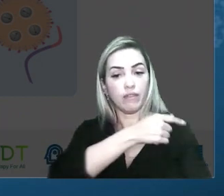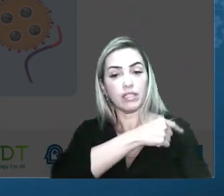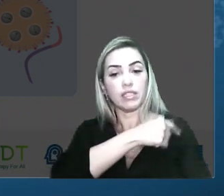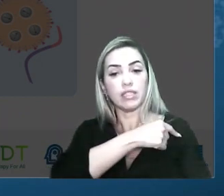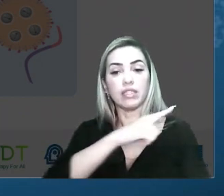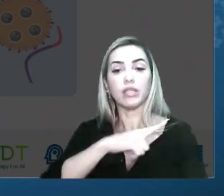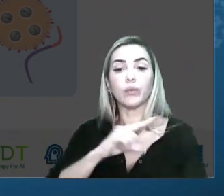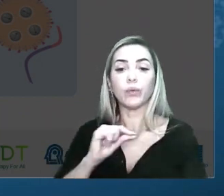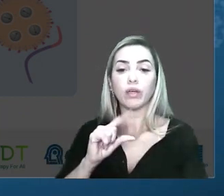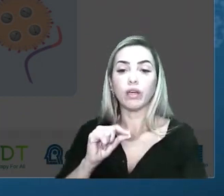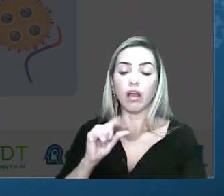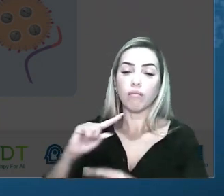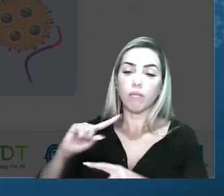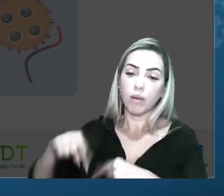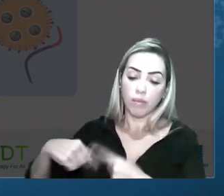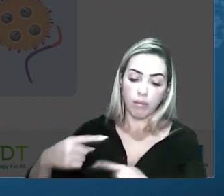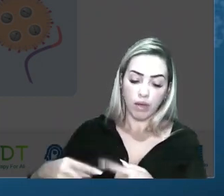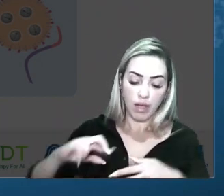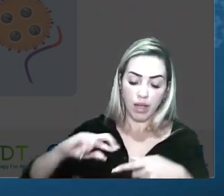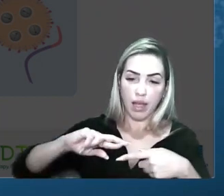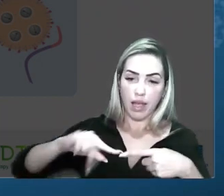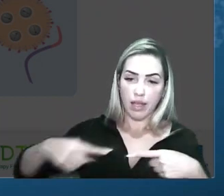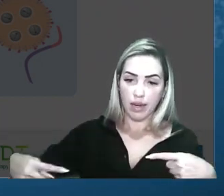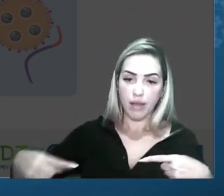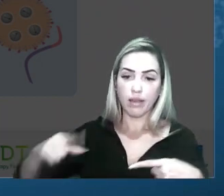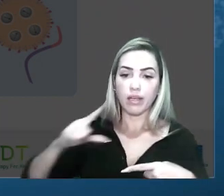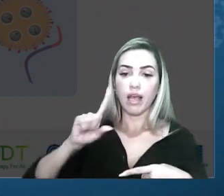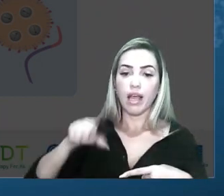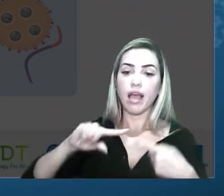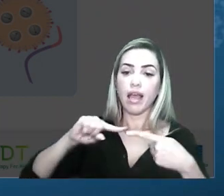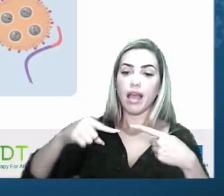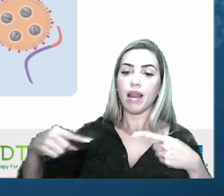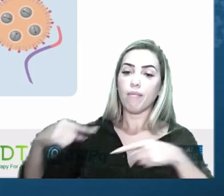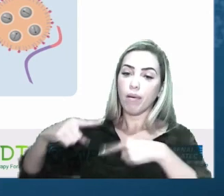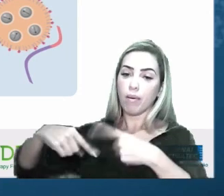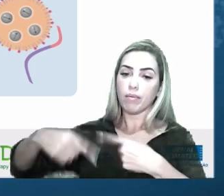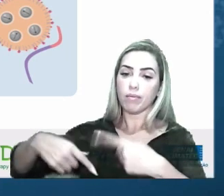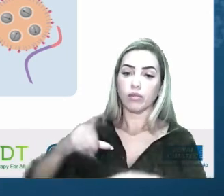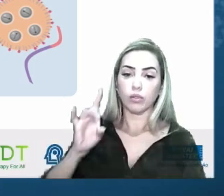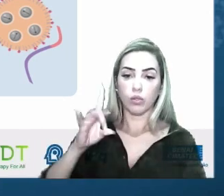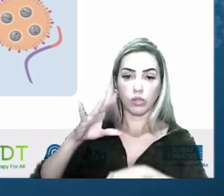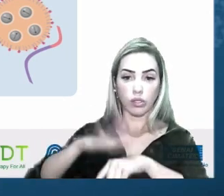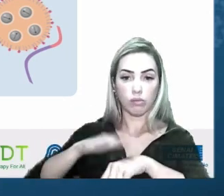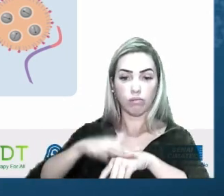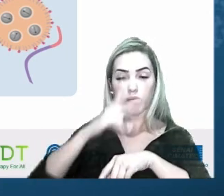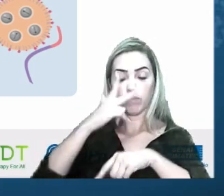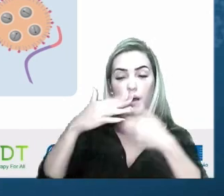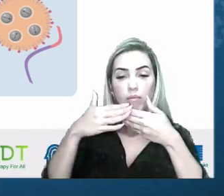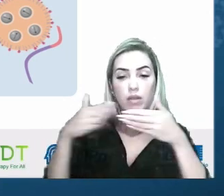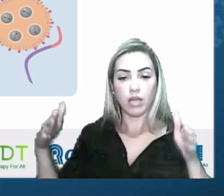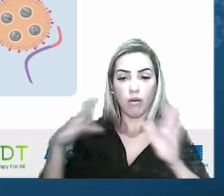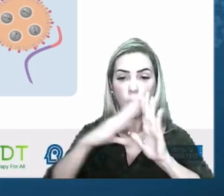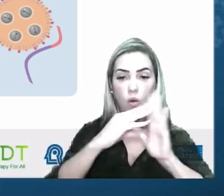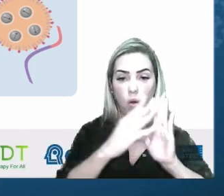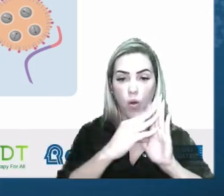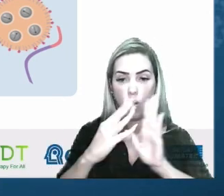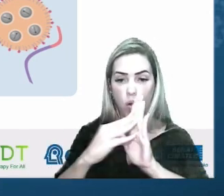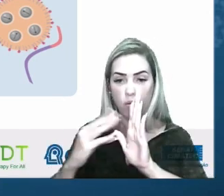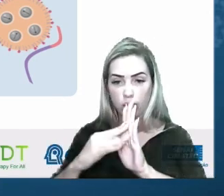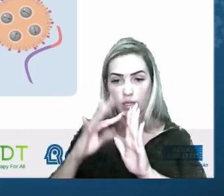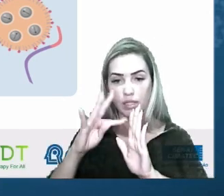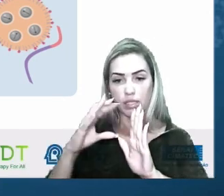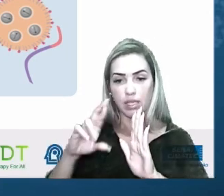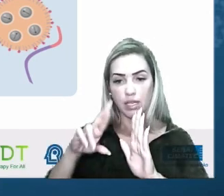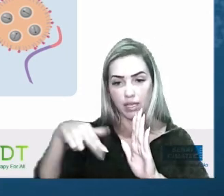um replicon de RNA, então é um RNA autorreplicante que amplifica as cópias desse RNA, e